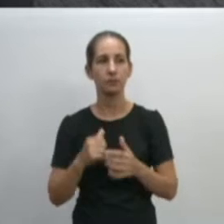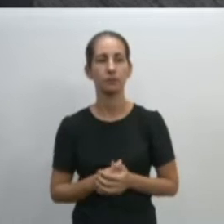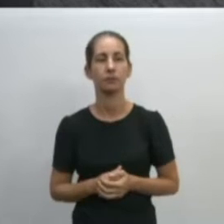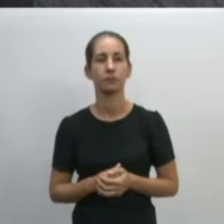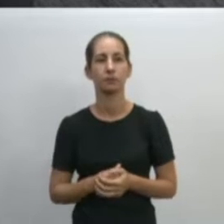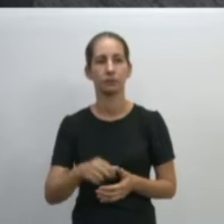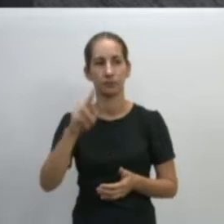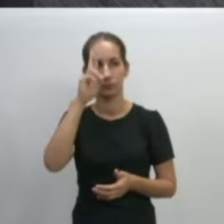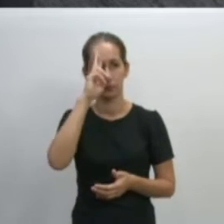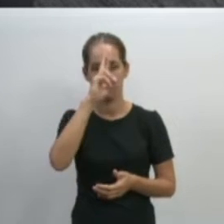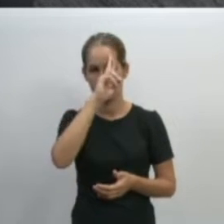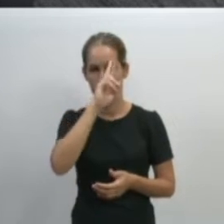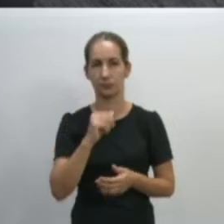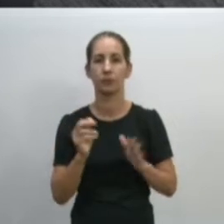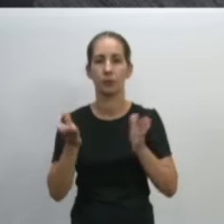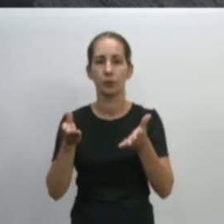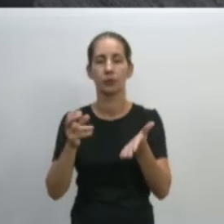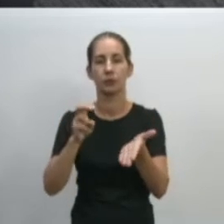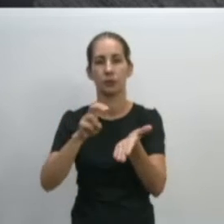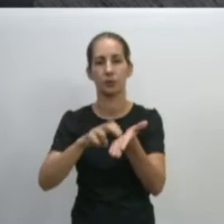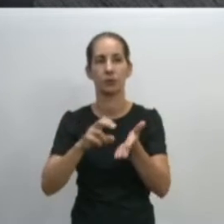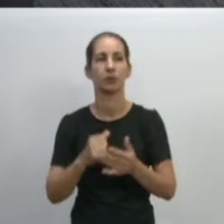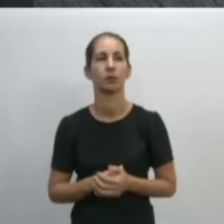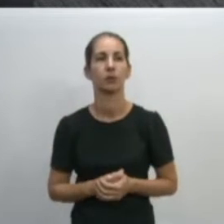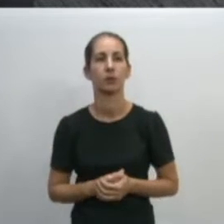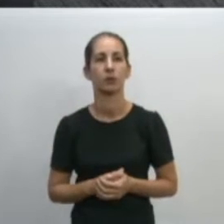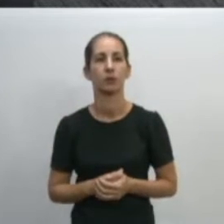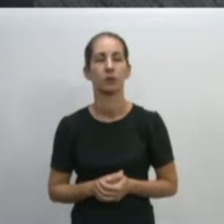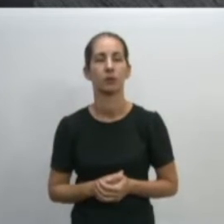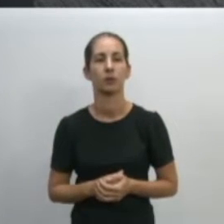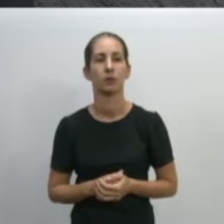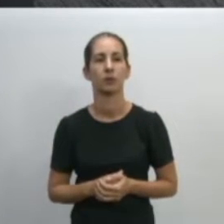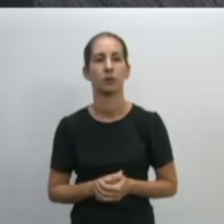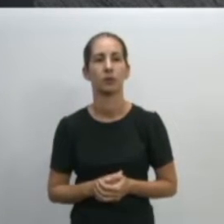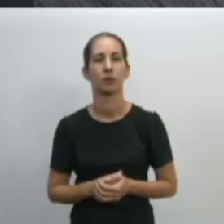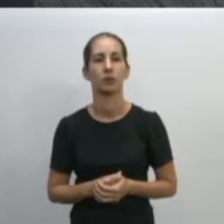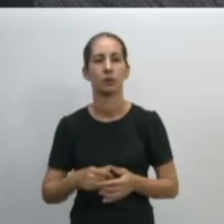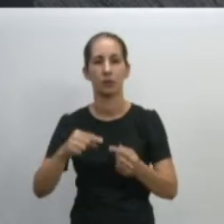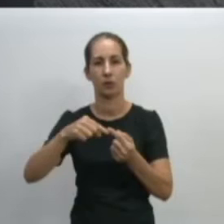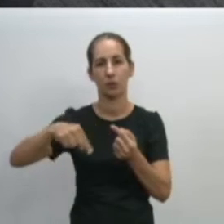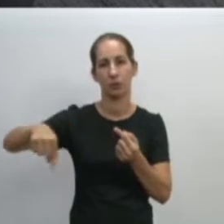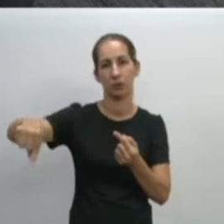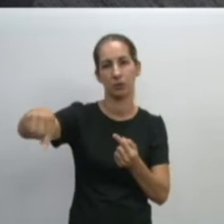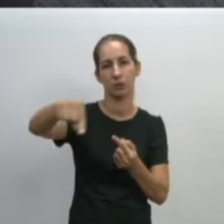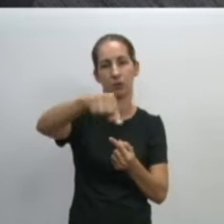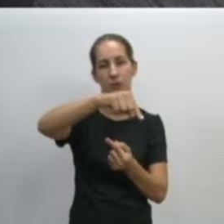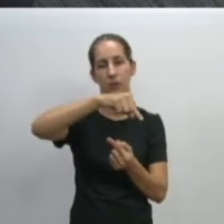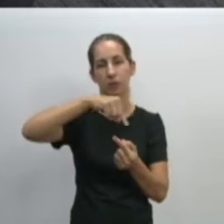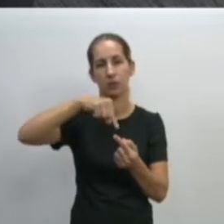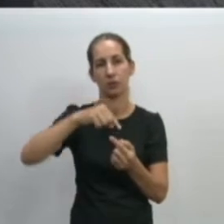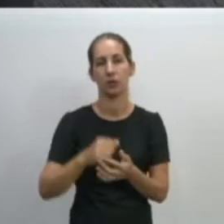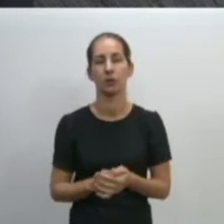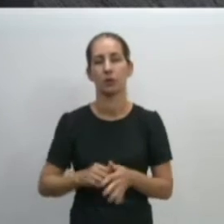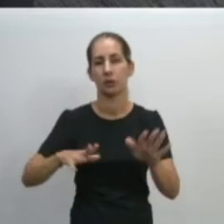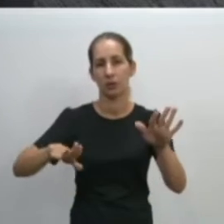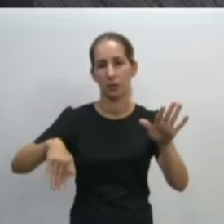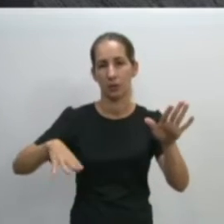Ranieri Barbosa. Hoje pela manhã, nós passamos lá na rotatória ali da